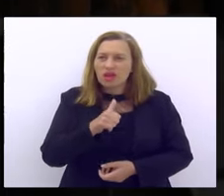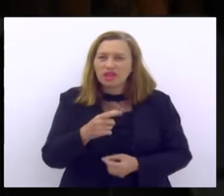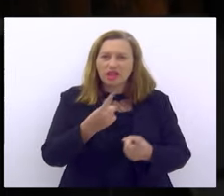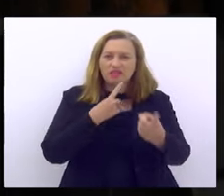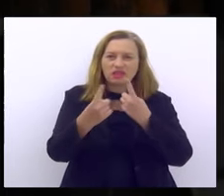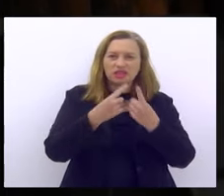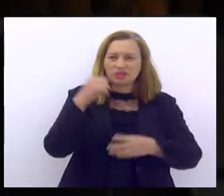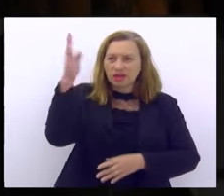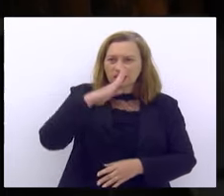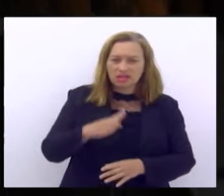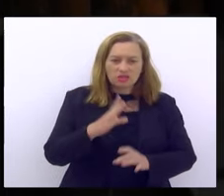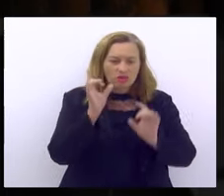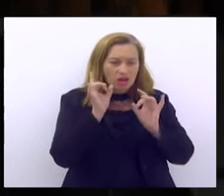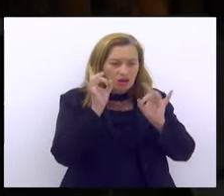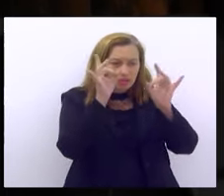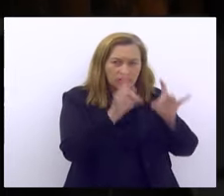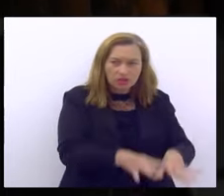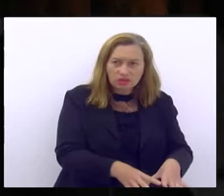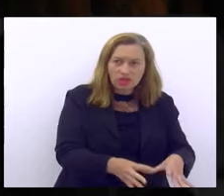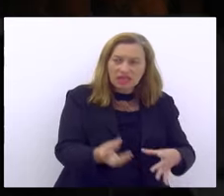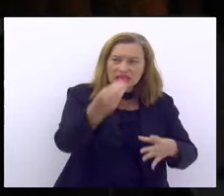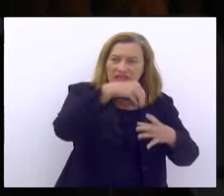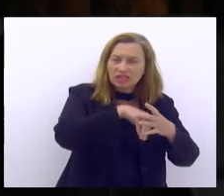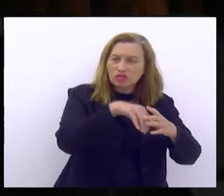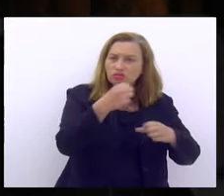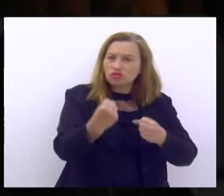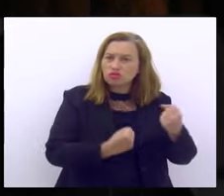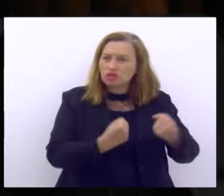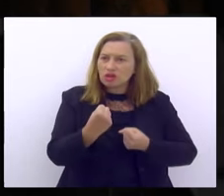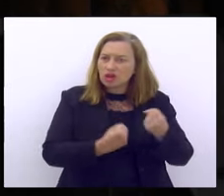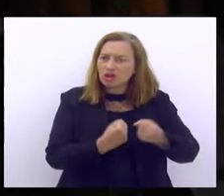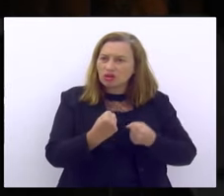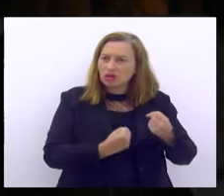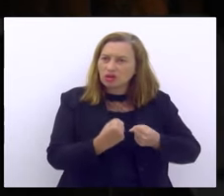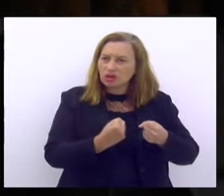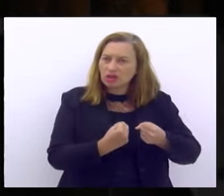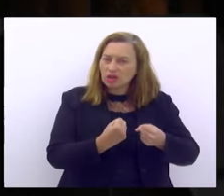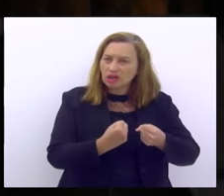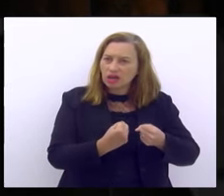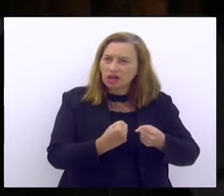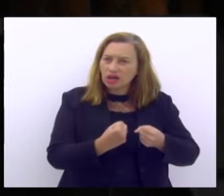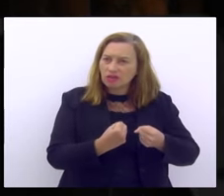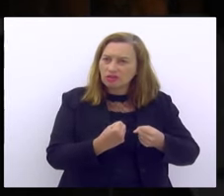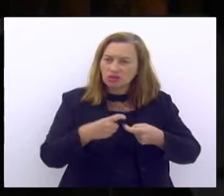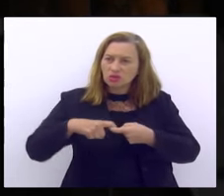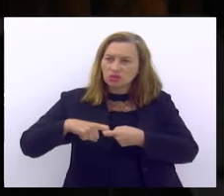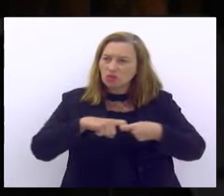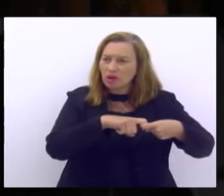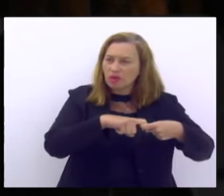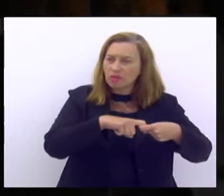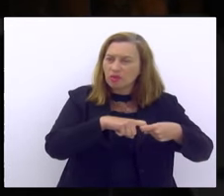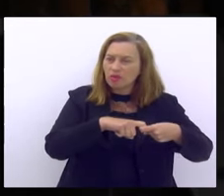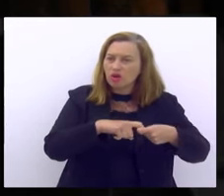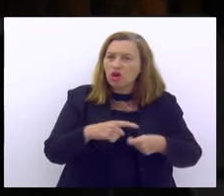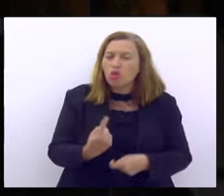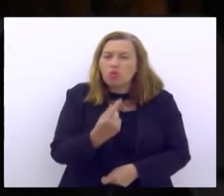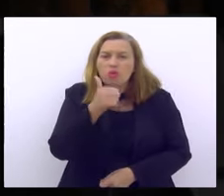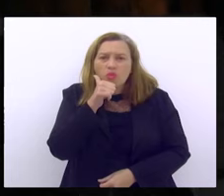jogada dentro de um carro, em cima de um reboque. Uma